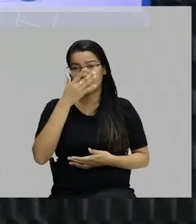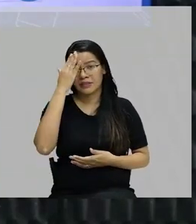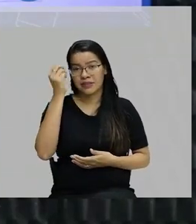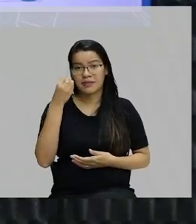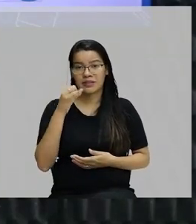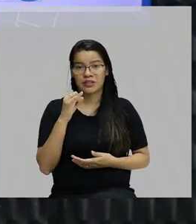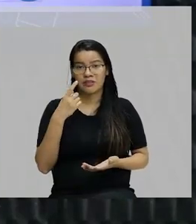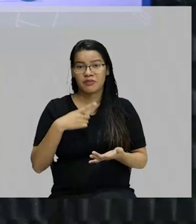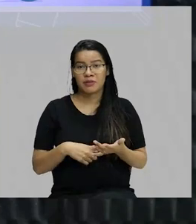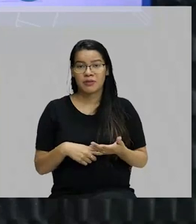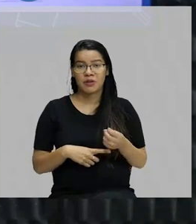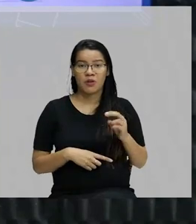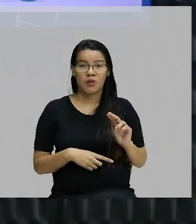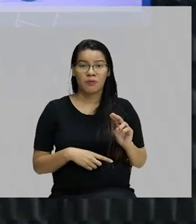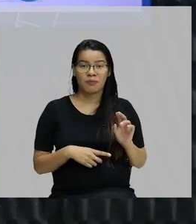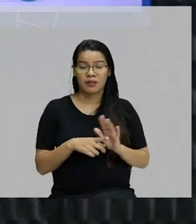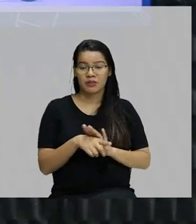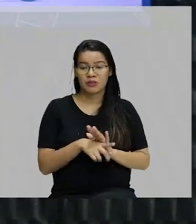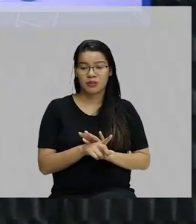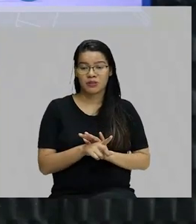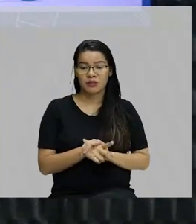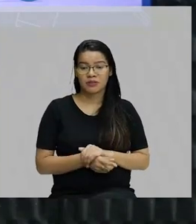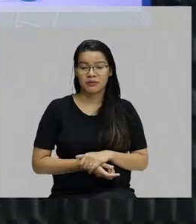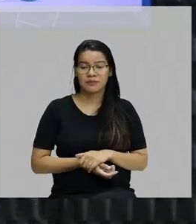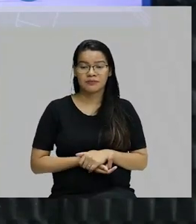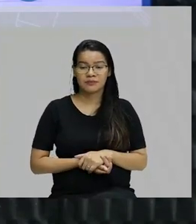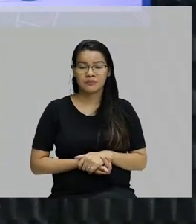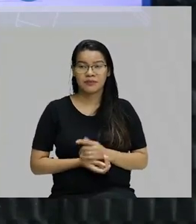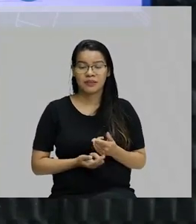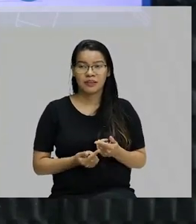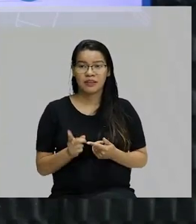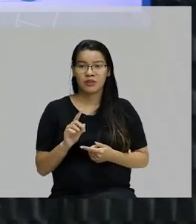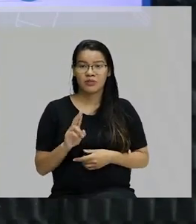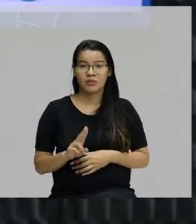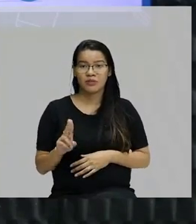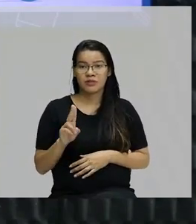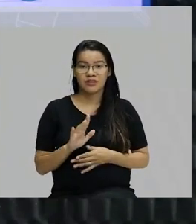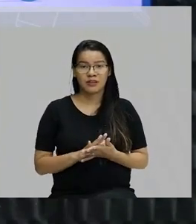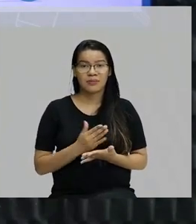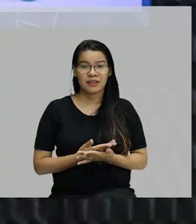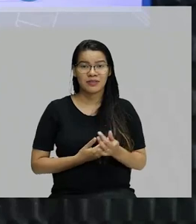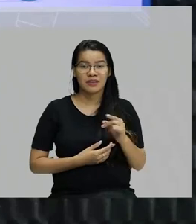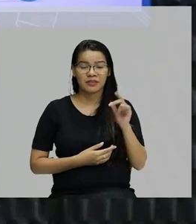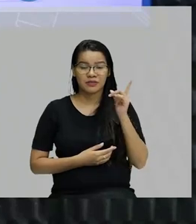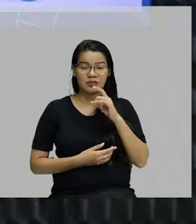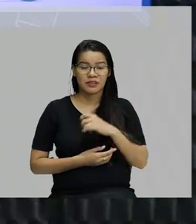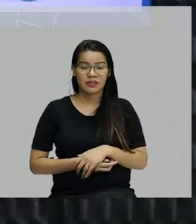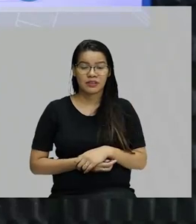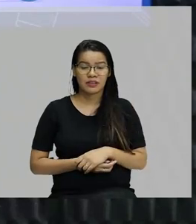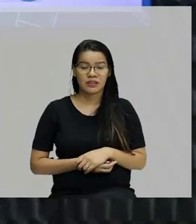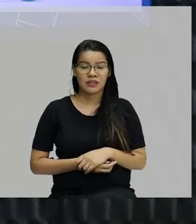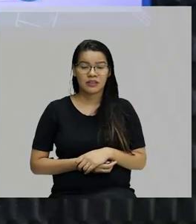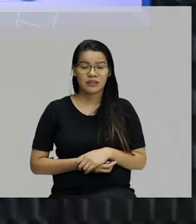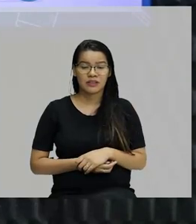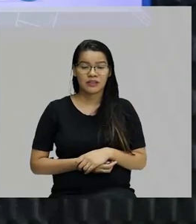afirmando ou se ele está perguntando h de por ele não usar os sinais de pontuação a interpretação fica diferente né então muito